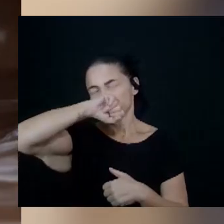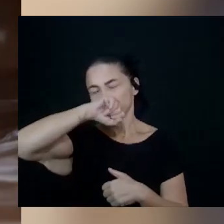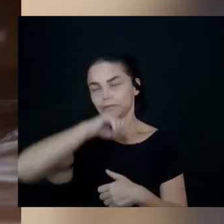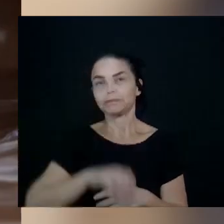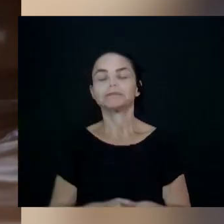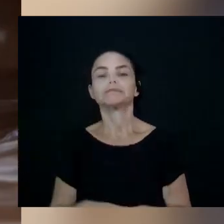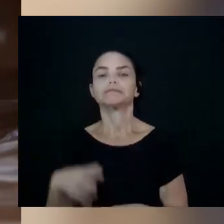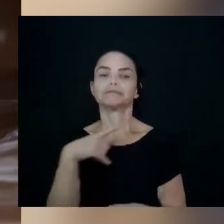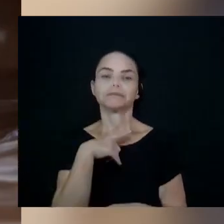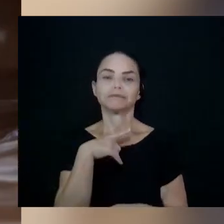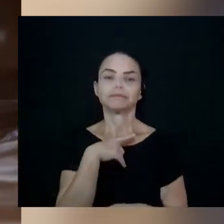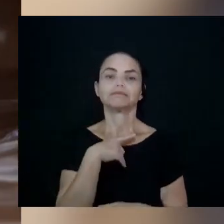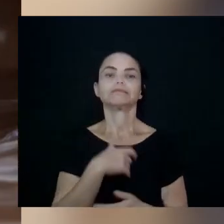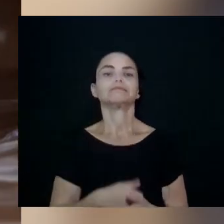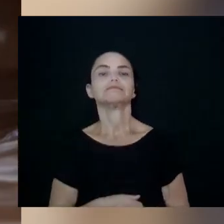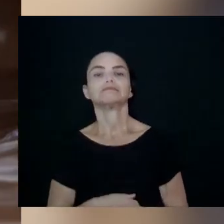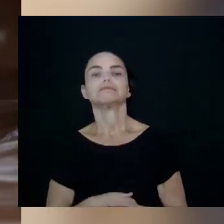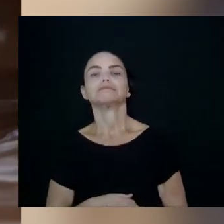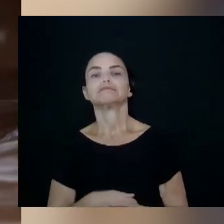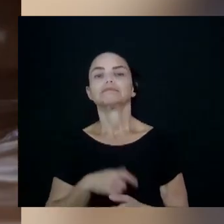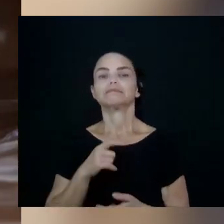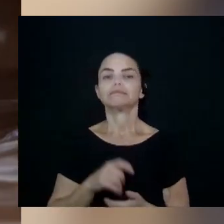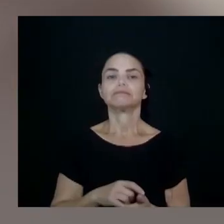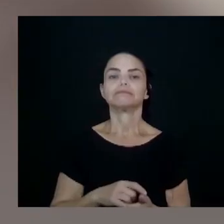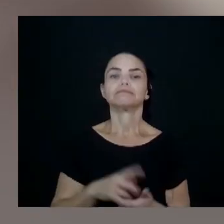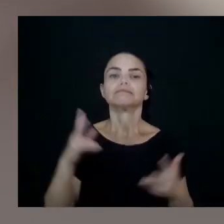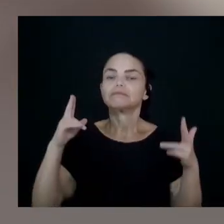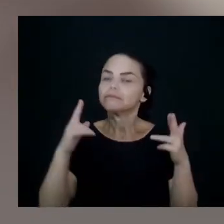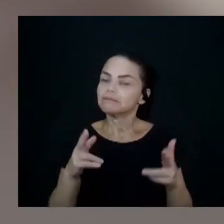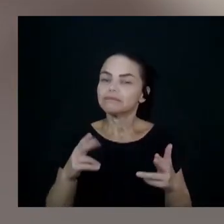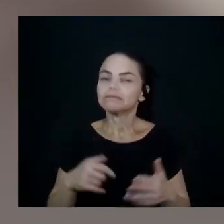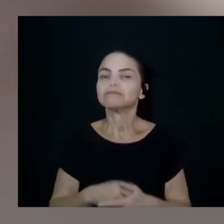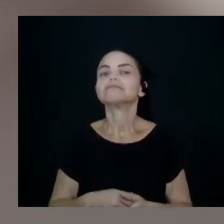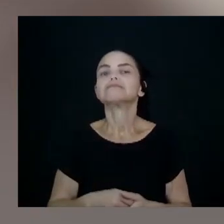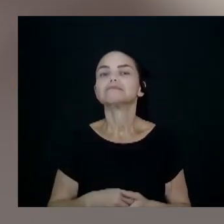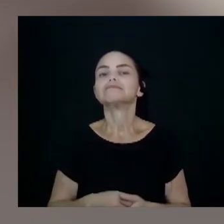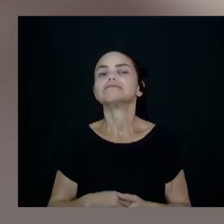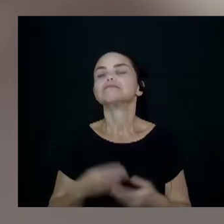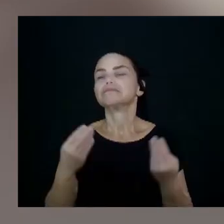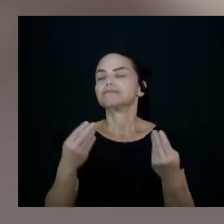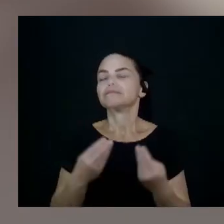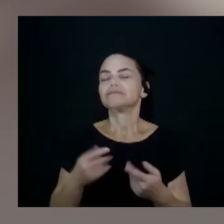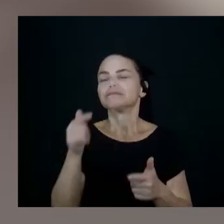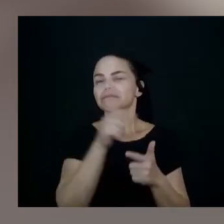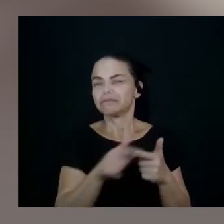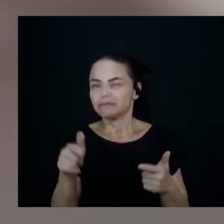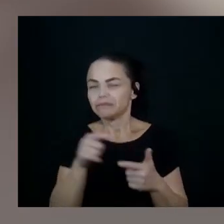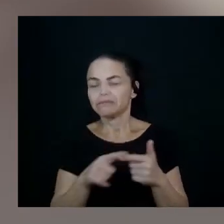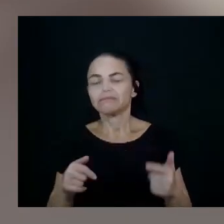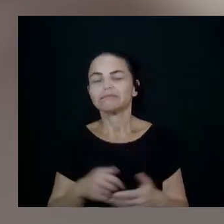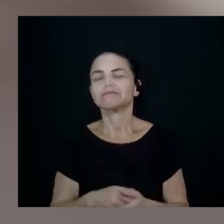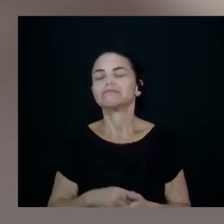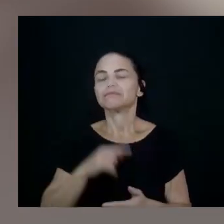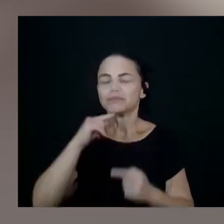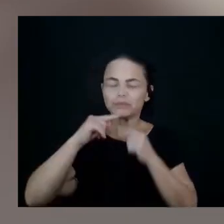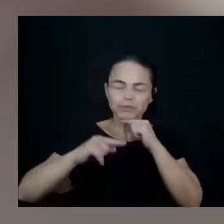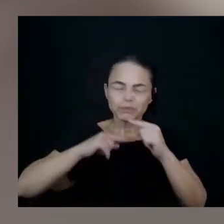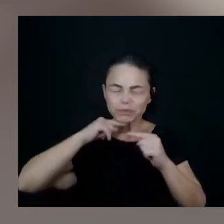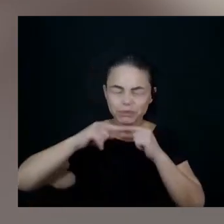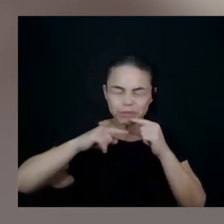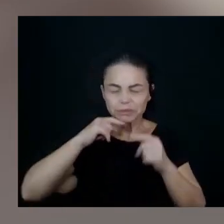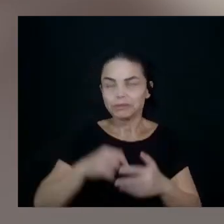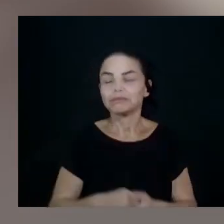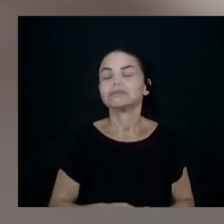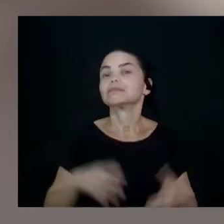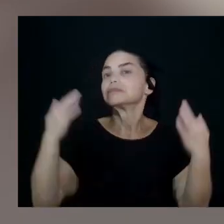muitas das vezes acabam tendo ali o mesmo o mesmo problema ou a mesma